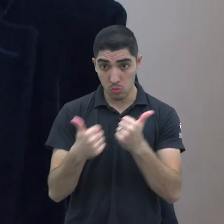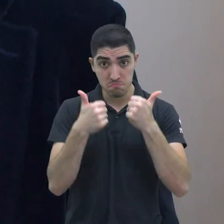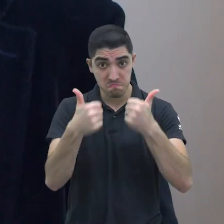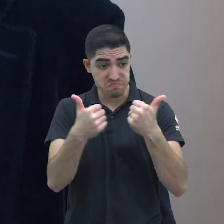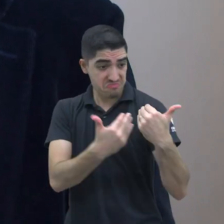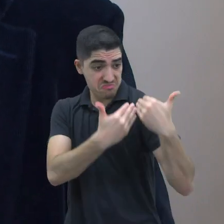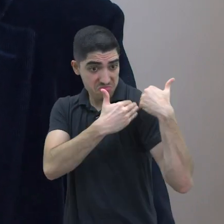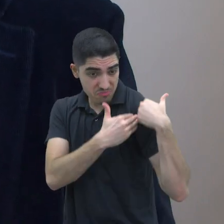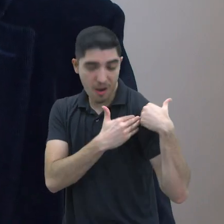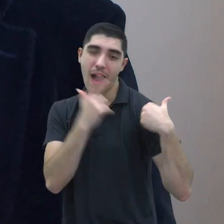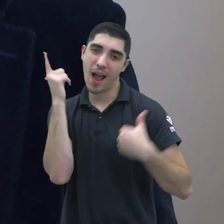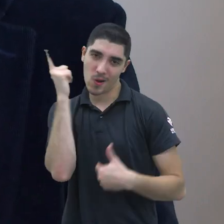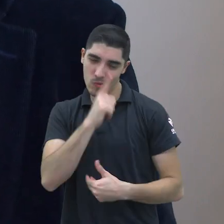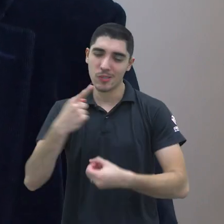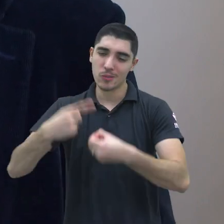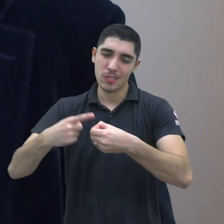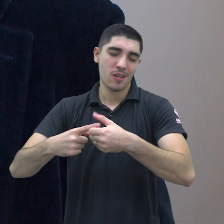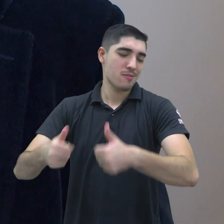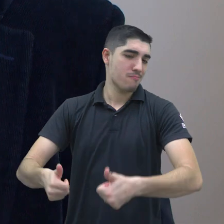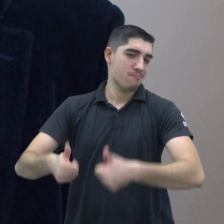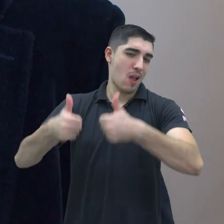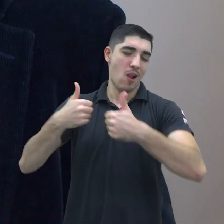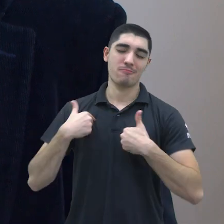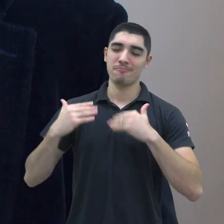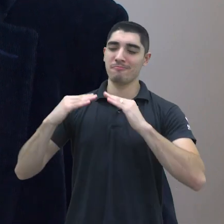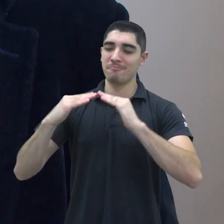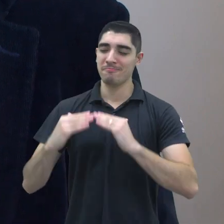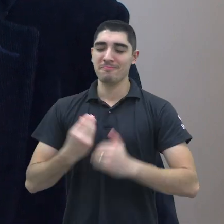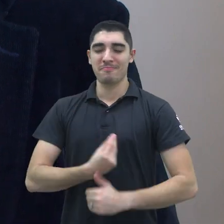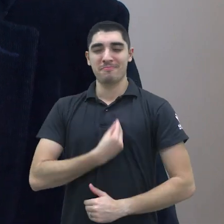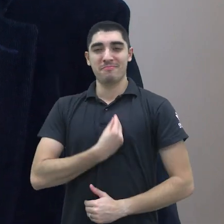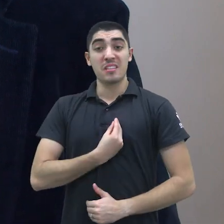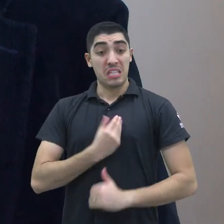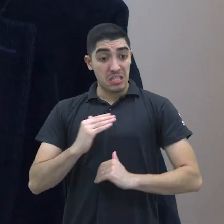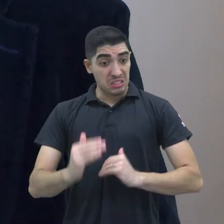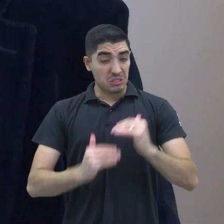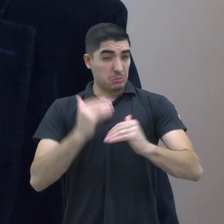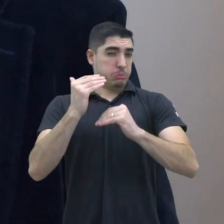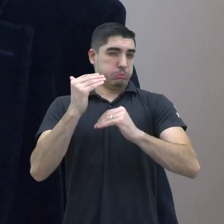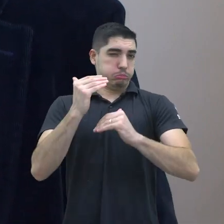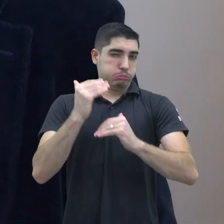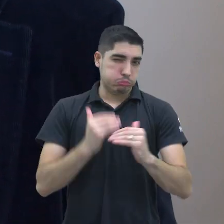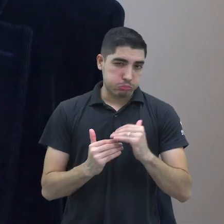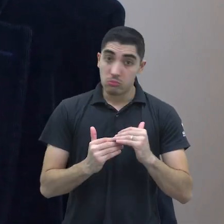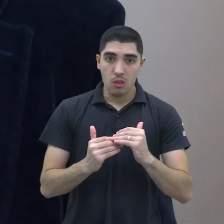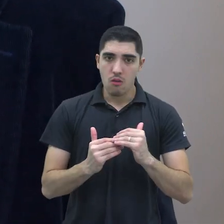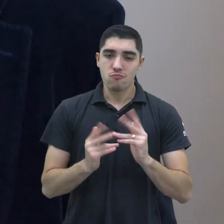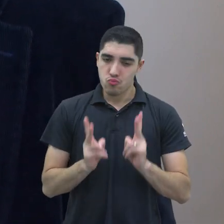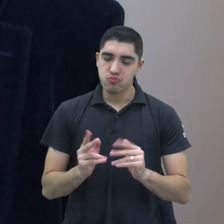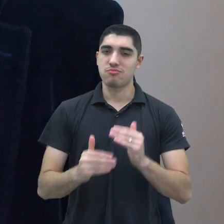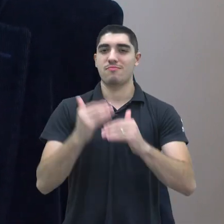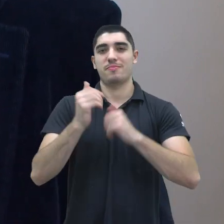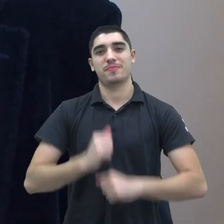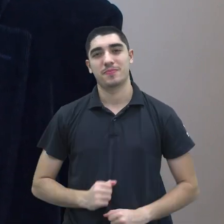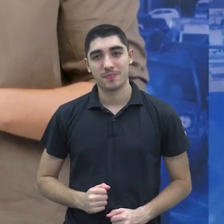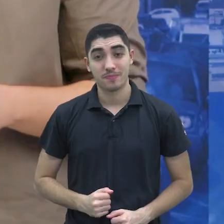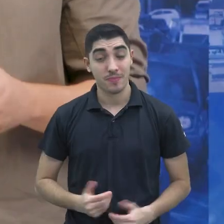eu acredito que a gente tem uma cidade gostosa para viver, sim, sem impedir o desenvolvimento, né, que é importante para todos, né?